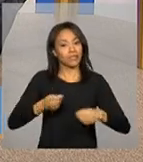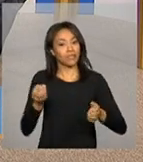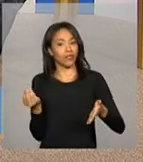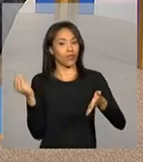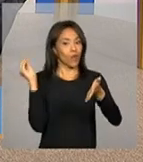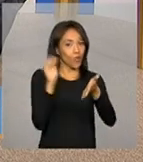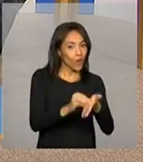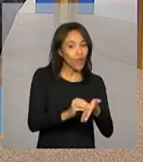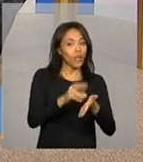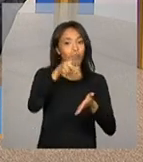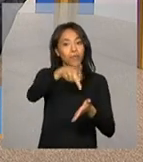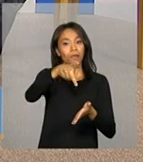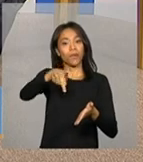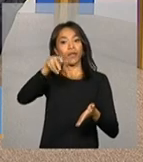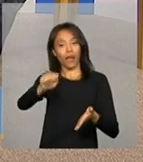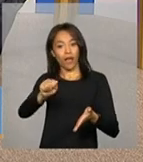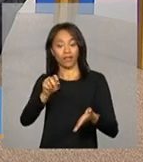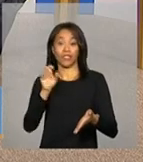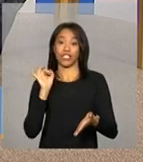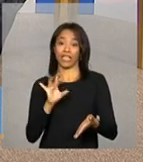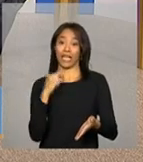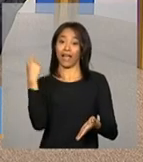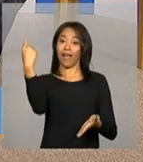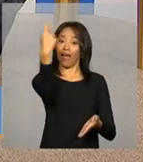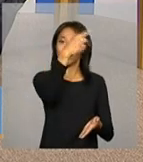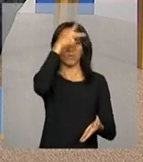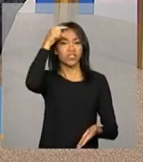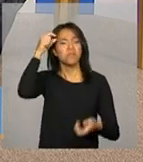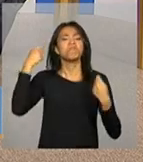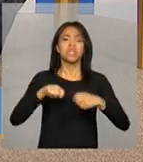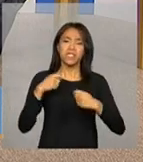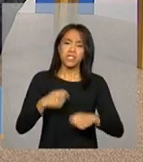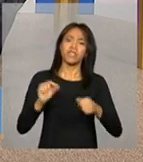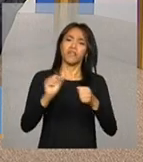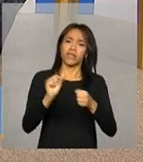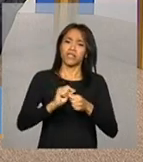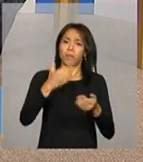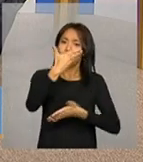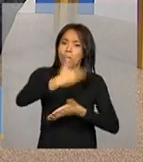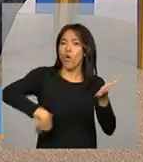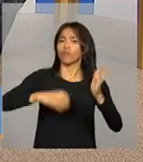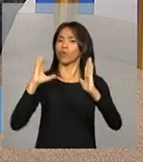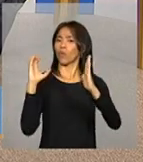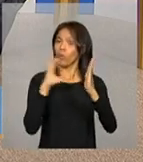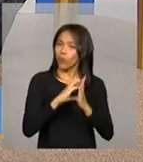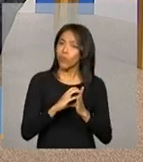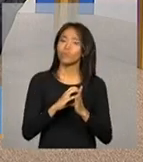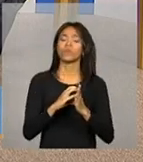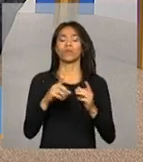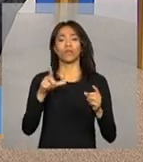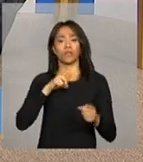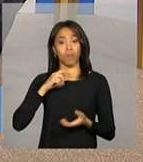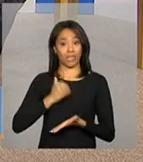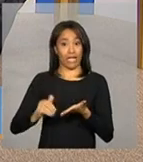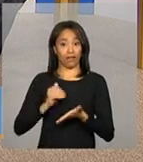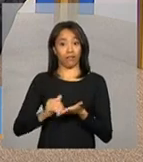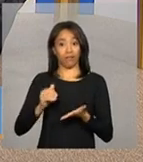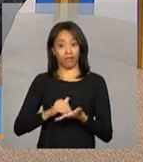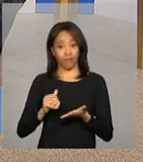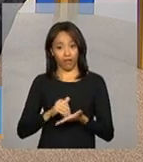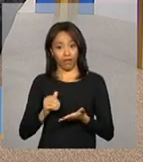colocado nos penteados os municípios têm que realizar concurso nós temos que melhorar quer dizer ter uma Secretária Municipal